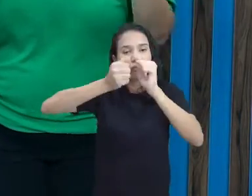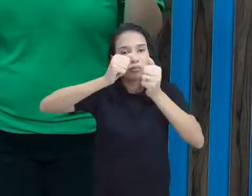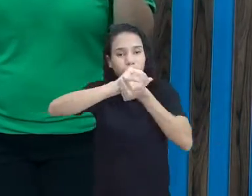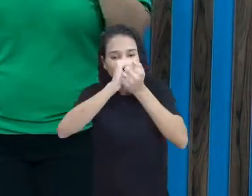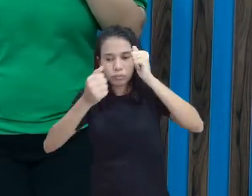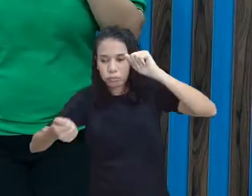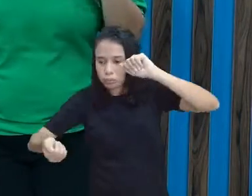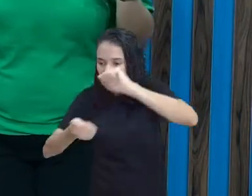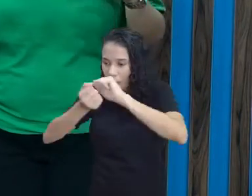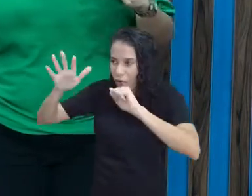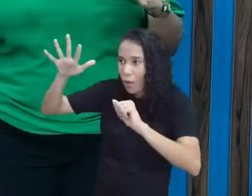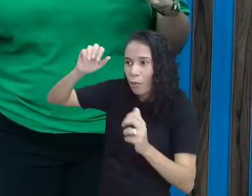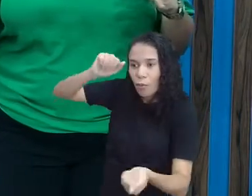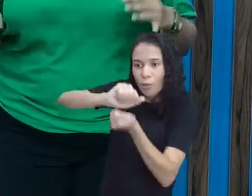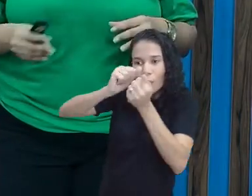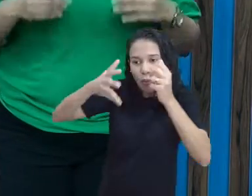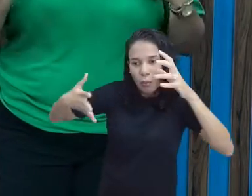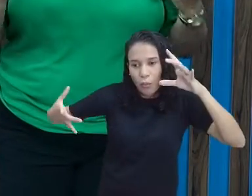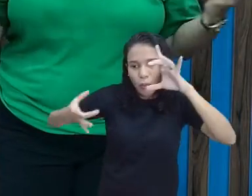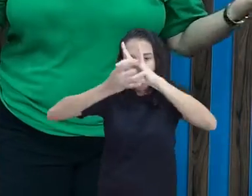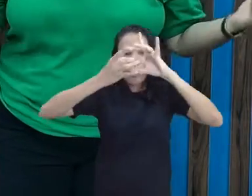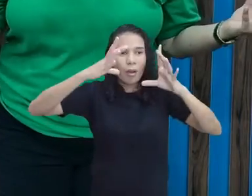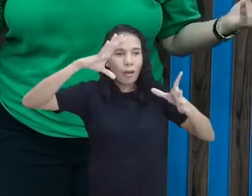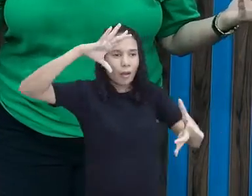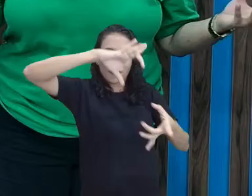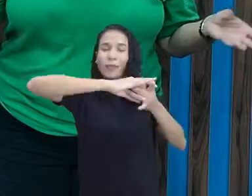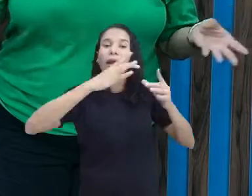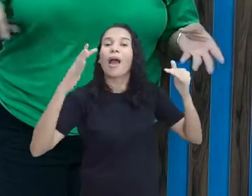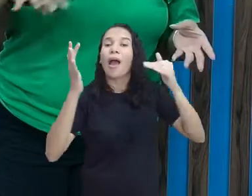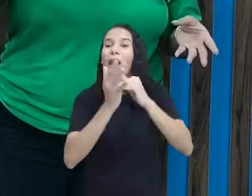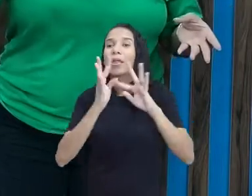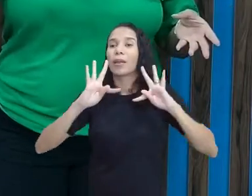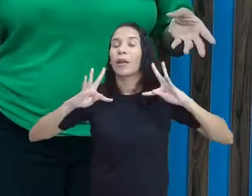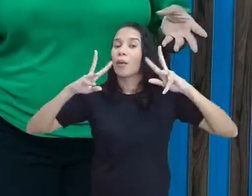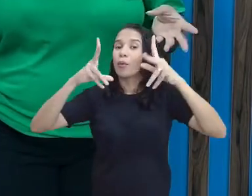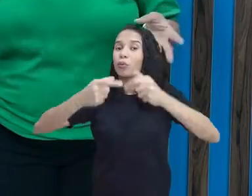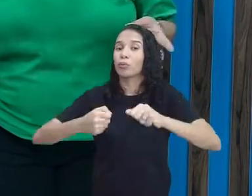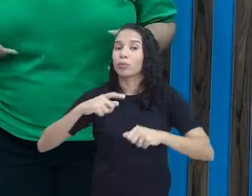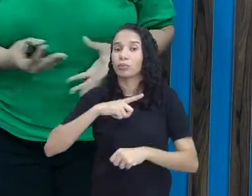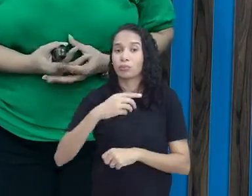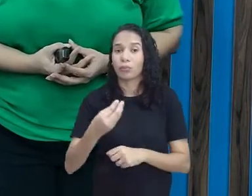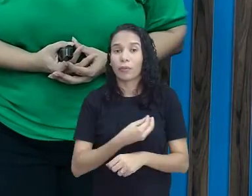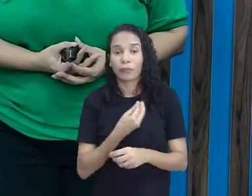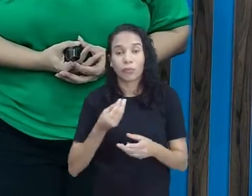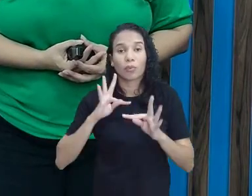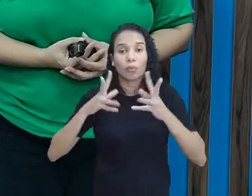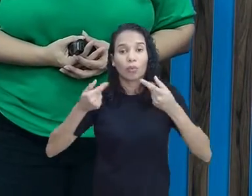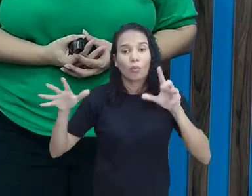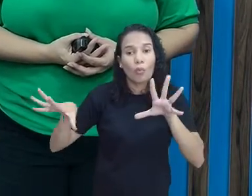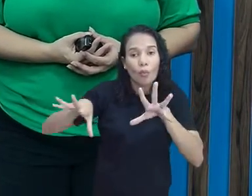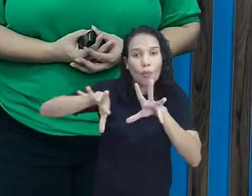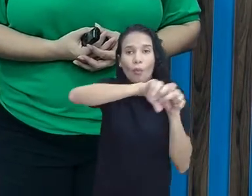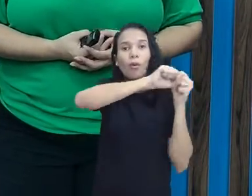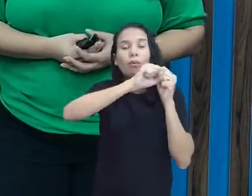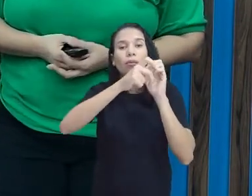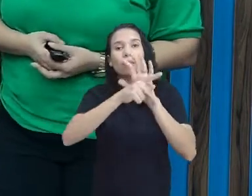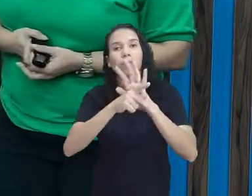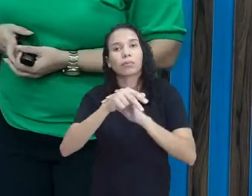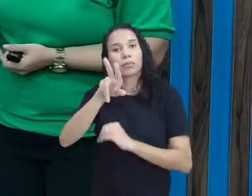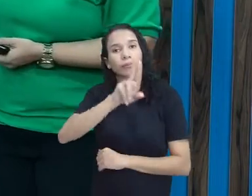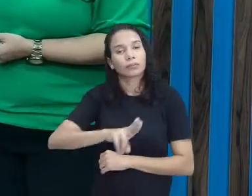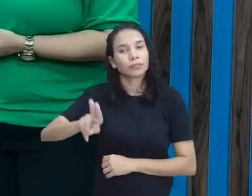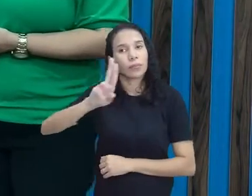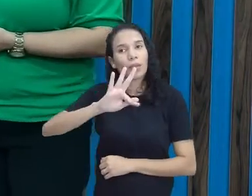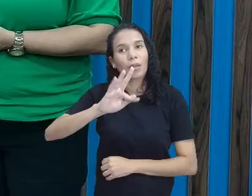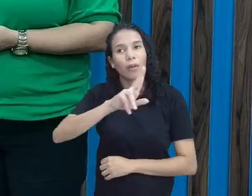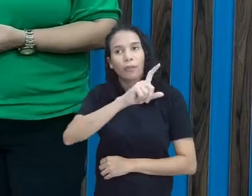ao longo de bilhões de anos, até que todos esses átomos vão ser consumidos aí pela fusão,